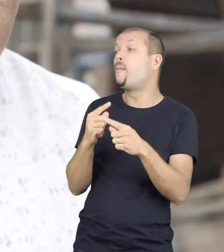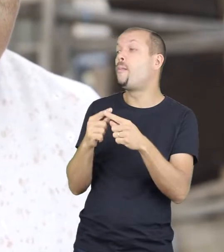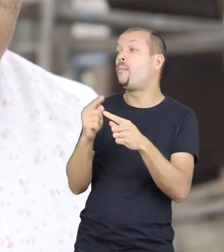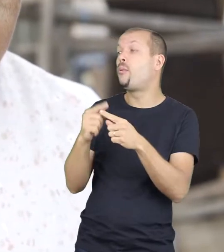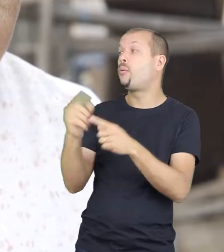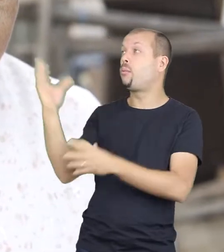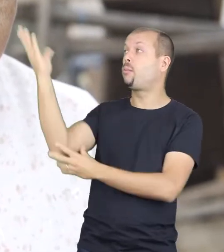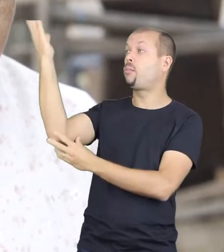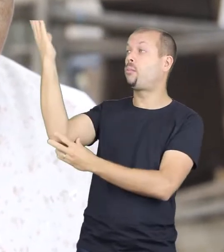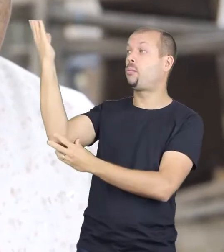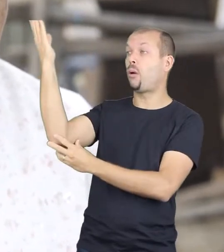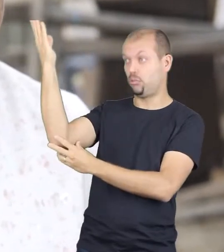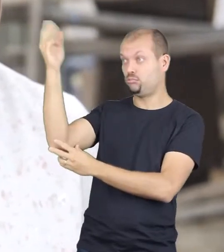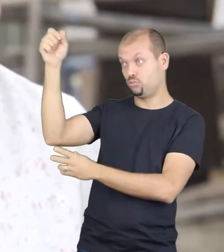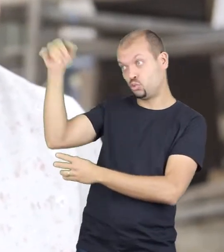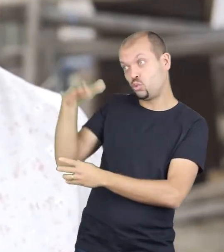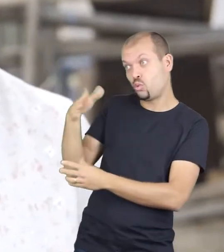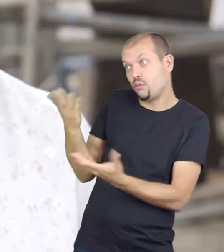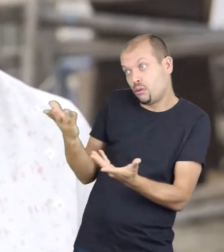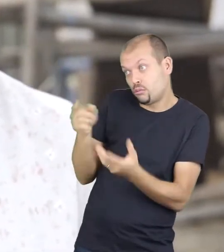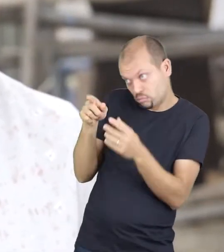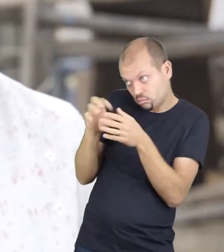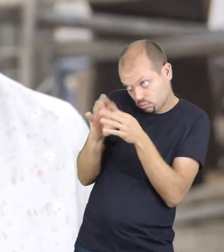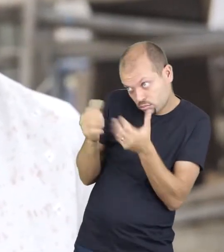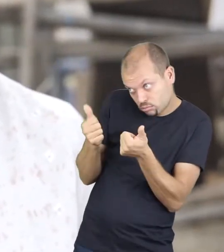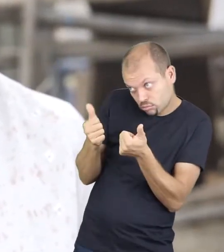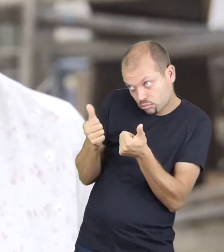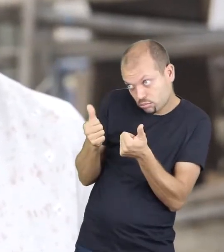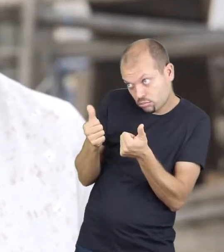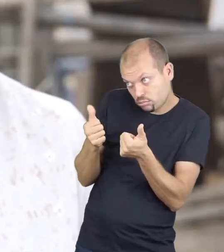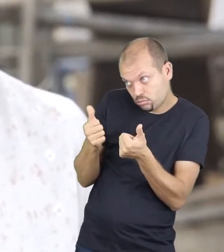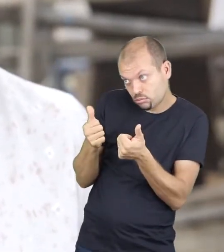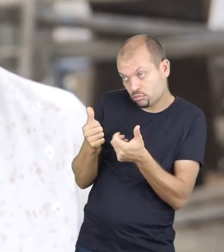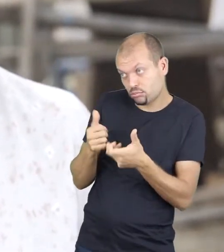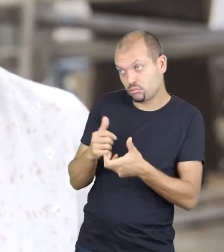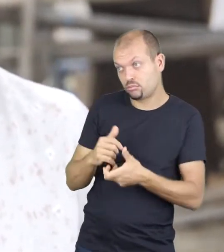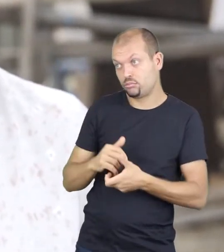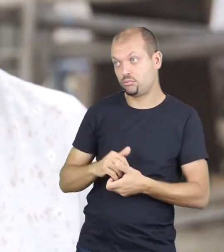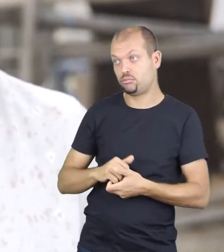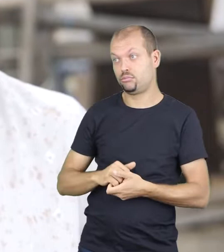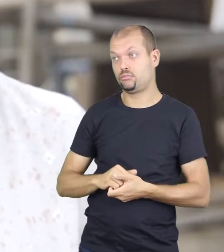do poste de luz. A senhora permitiria?